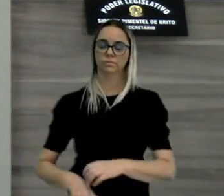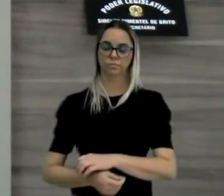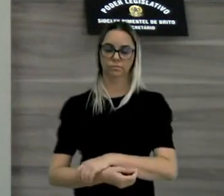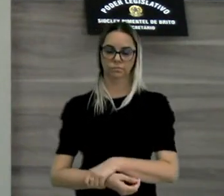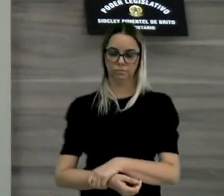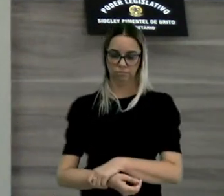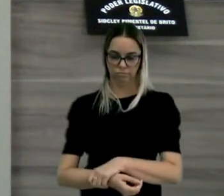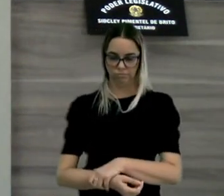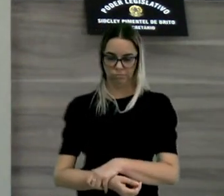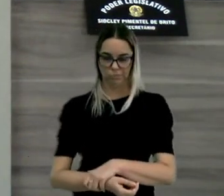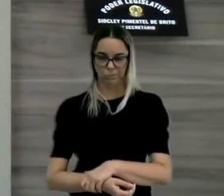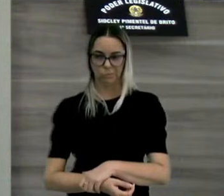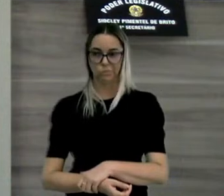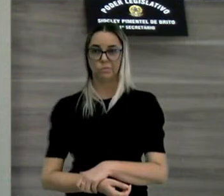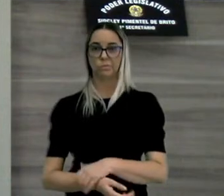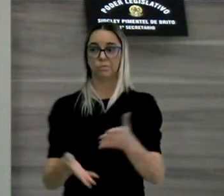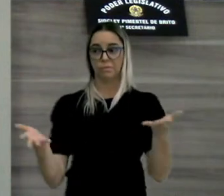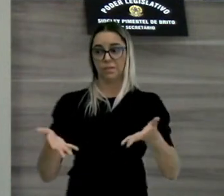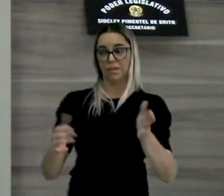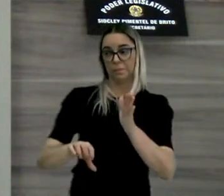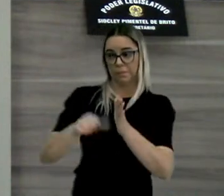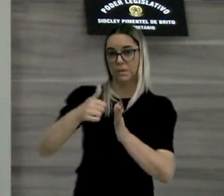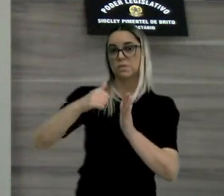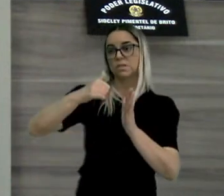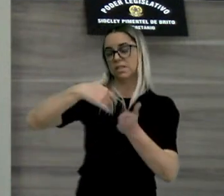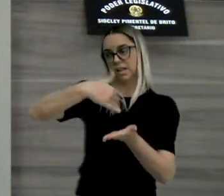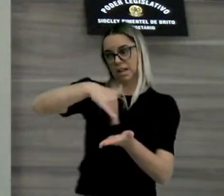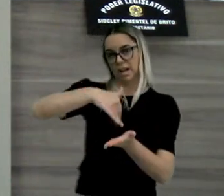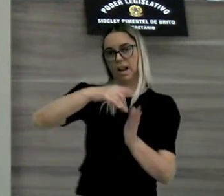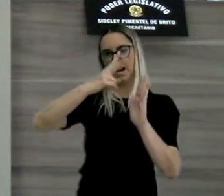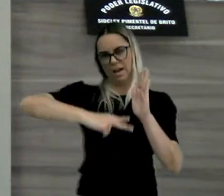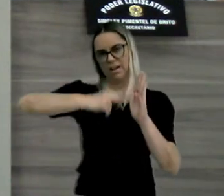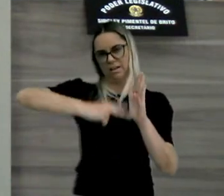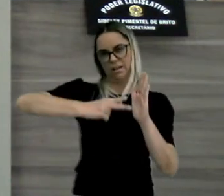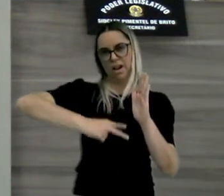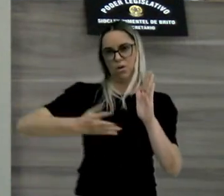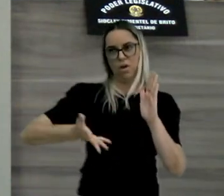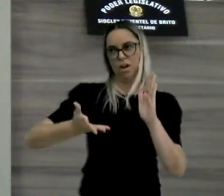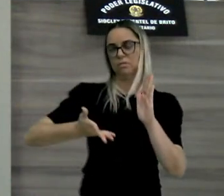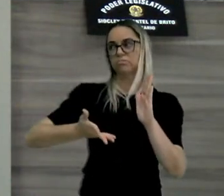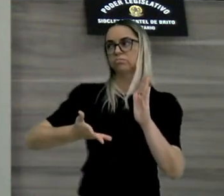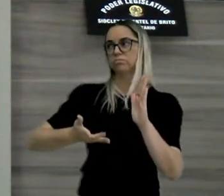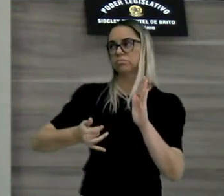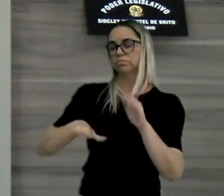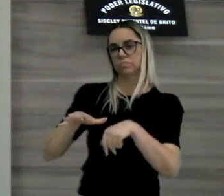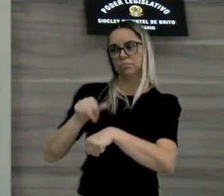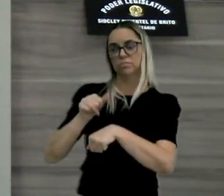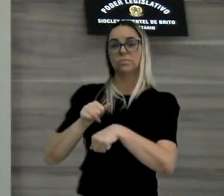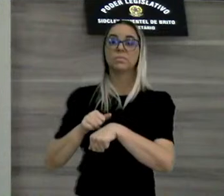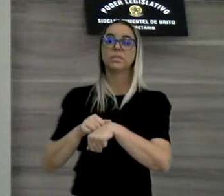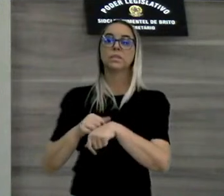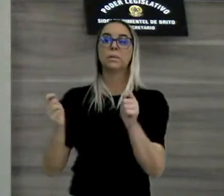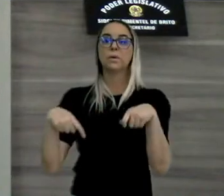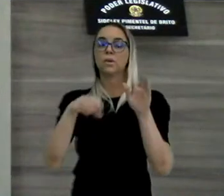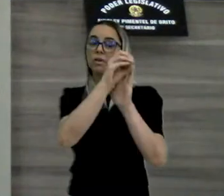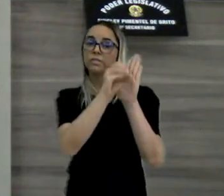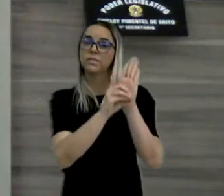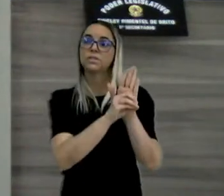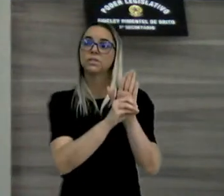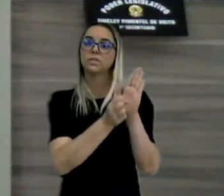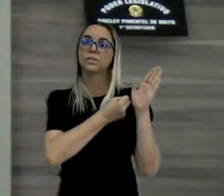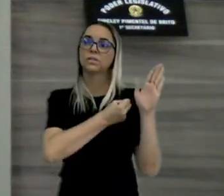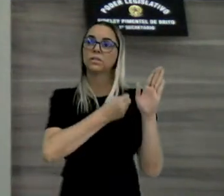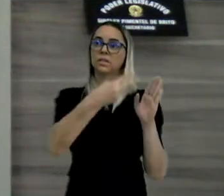superior passo para mão Fazer a leitura pode do Ofício